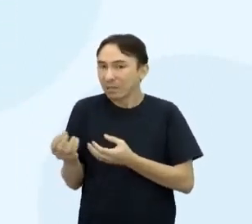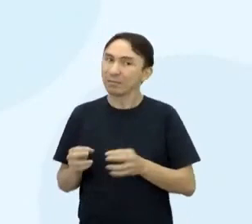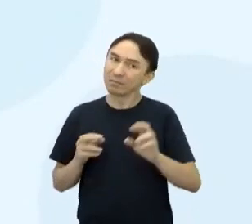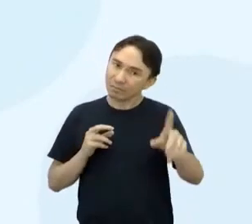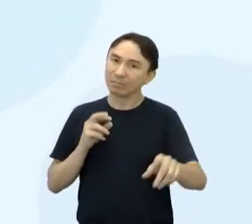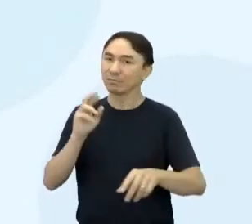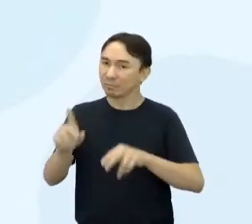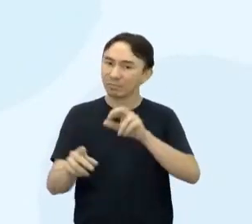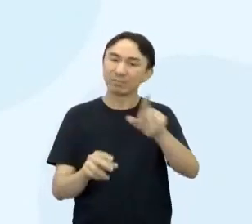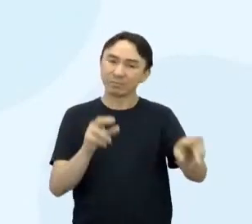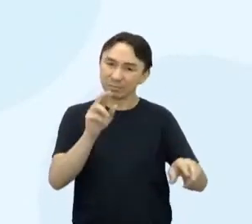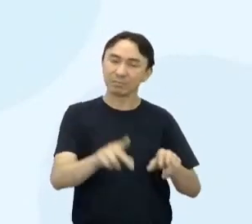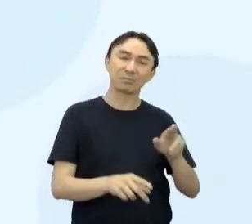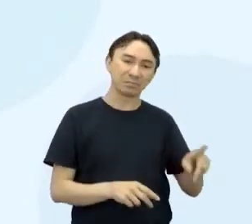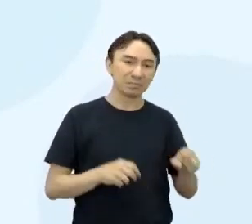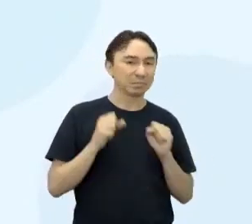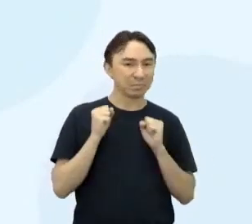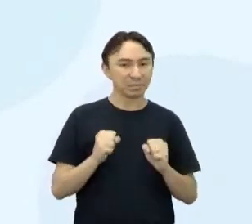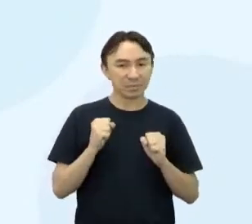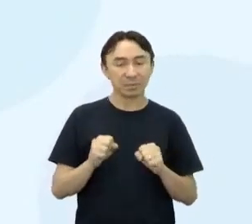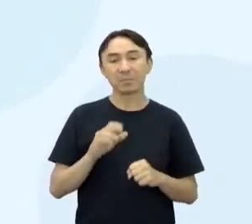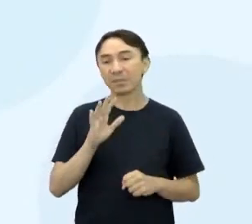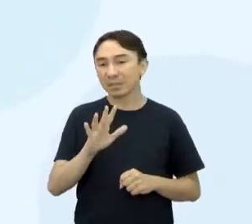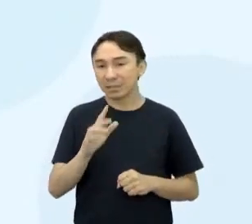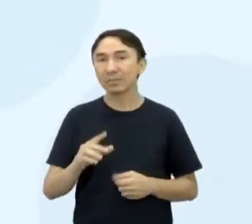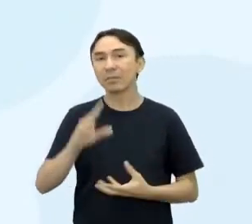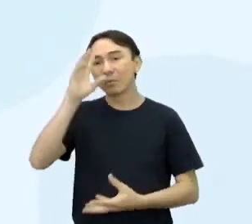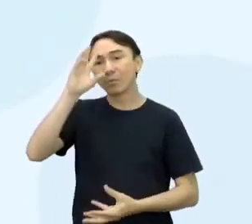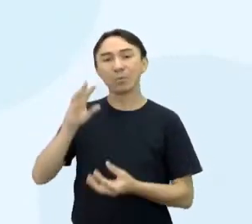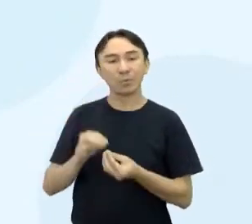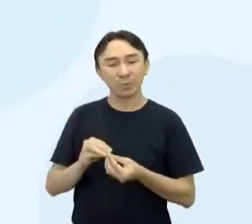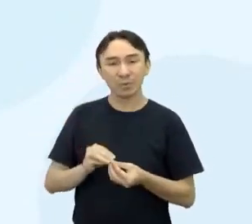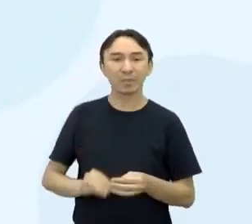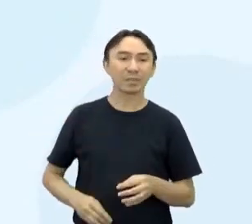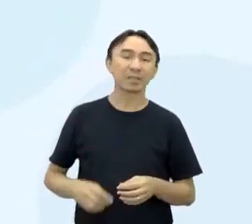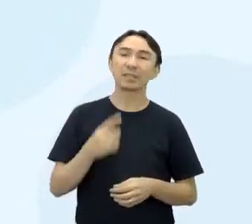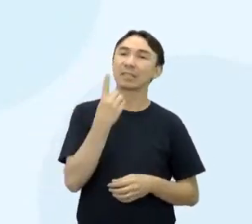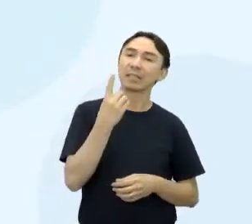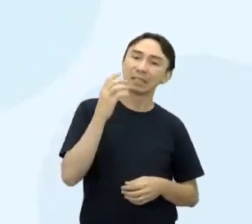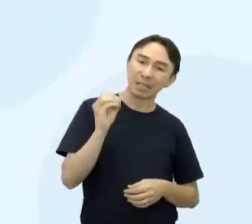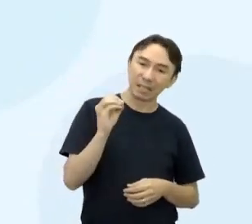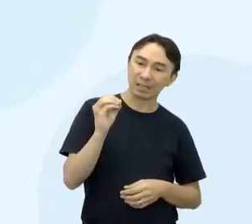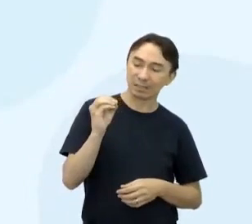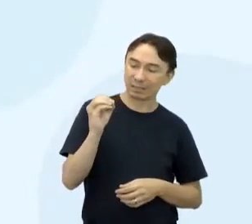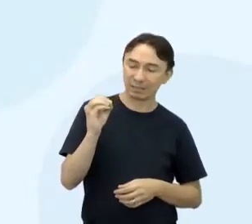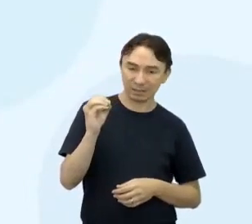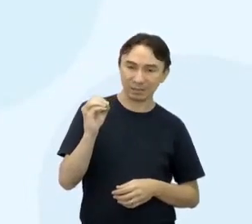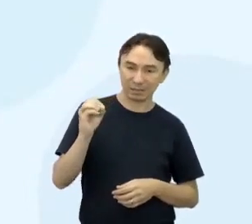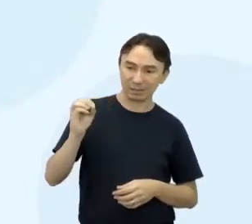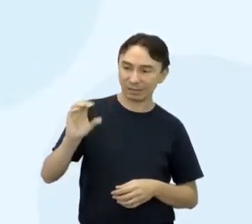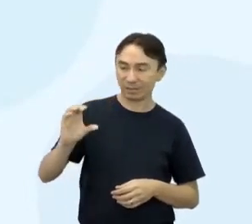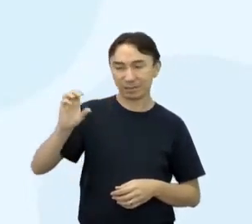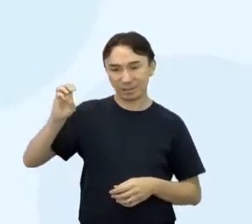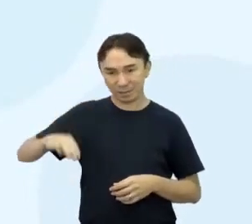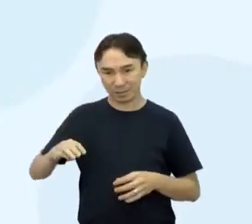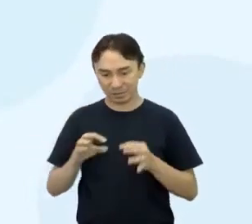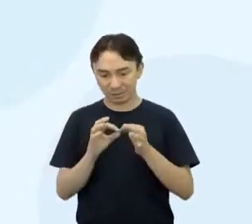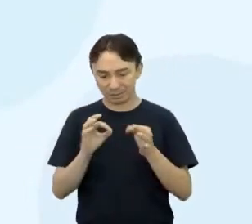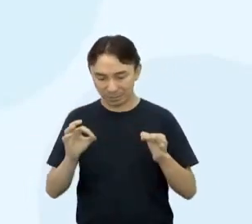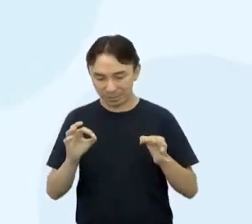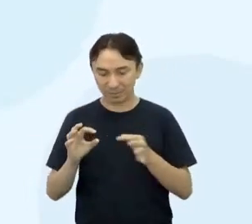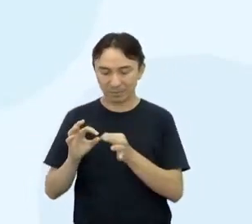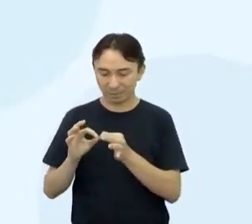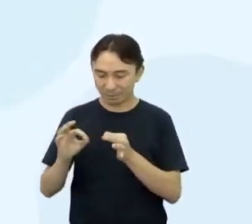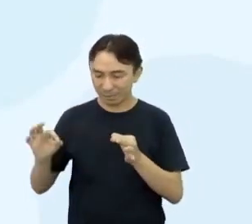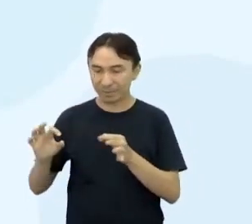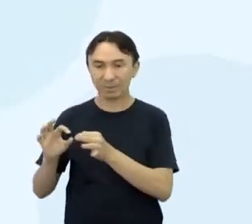eu concluo aqui, ó, que é a cada 10 segundos que passa, né? 10 centímetros que passa, a gota